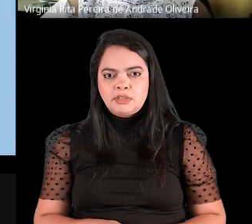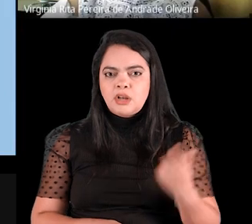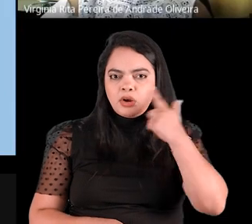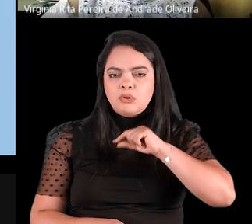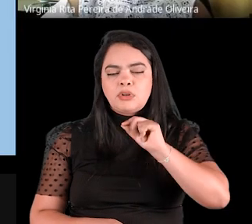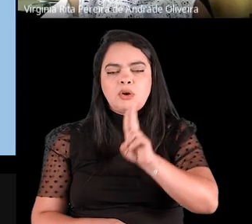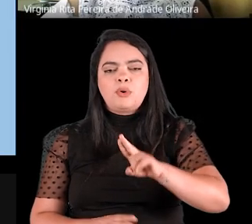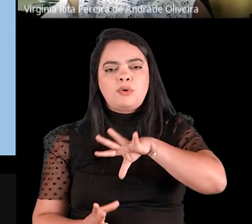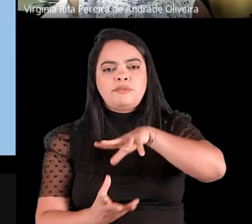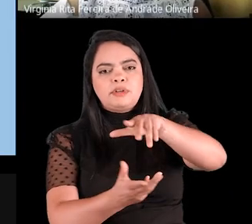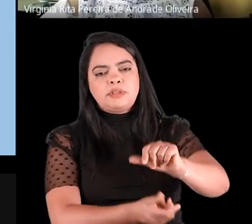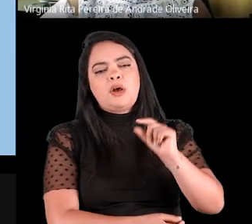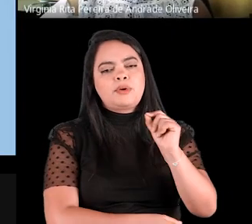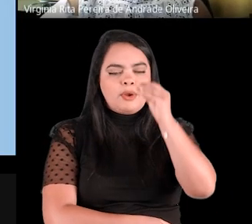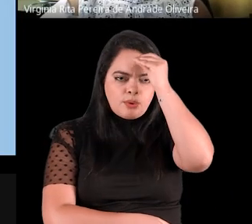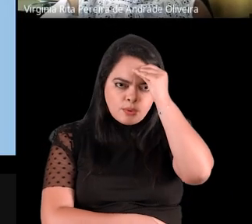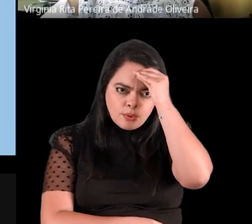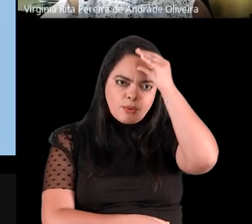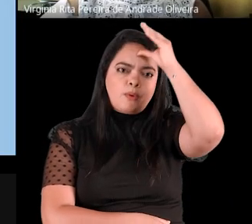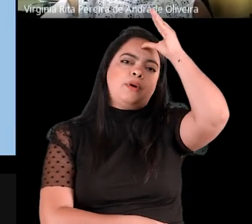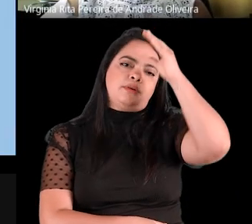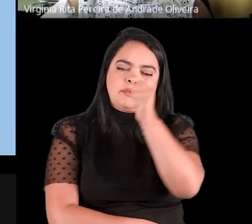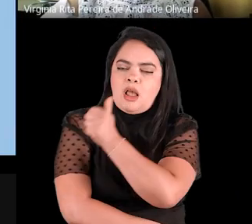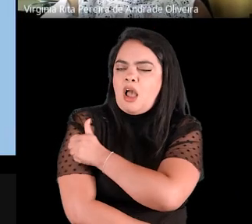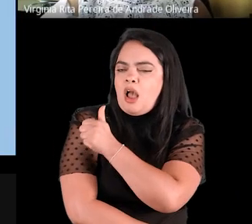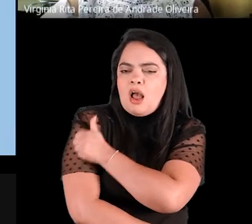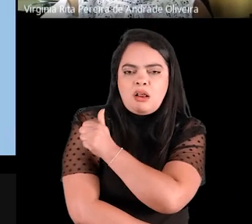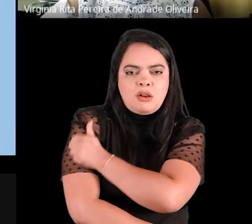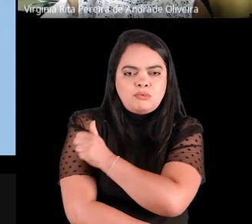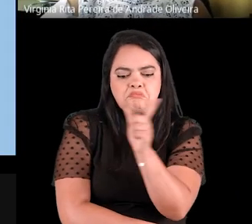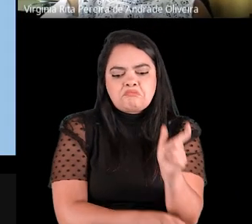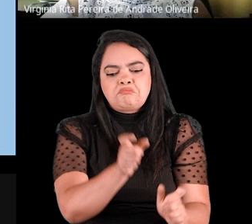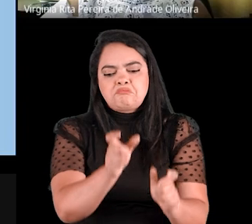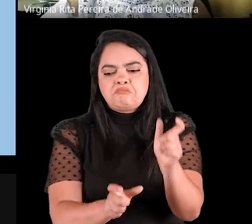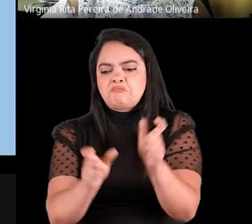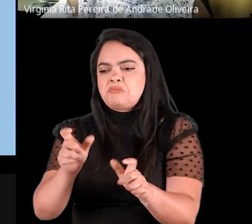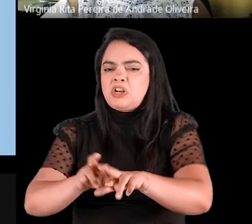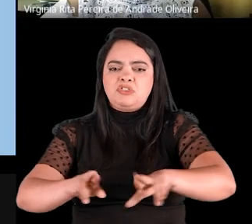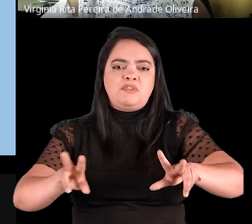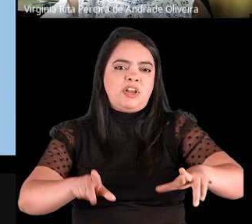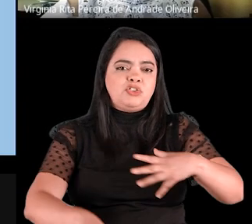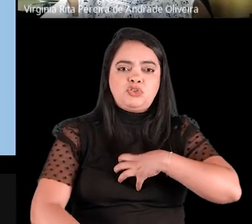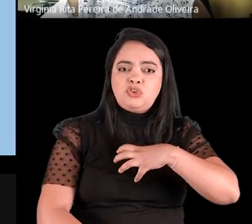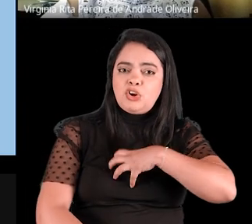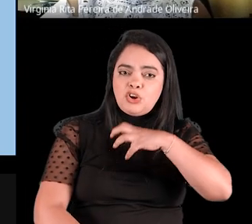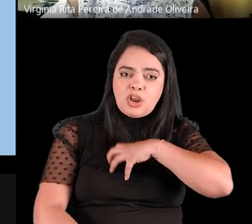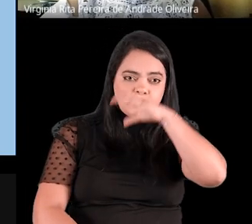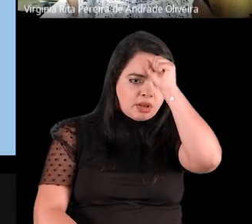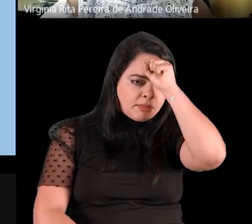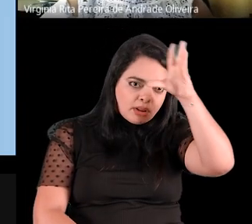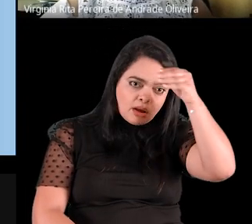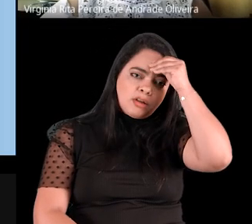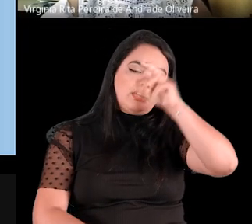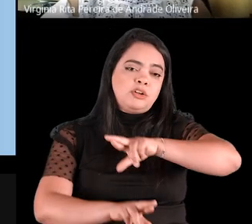do conhecimento. Os alunos são diferentes na maneira como percebem e compreendem a informação que lhes é apresentada. Tem